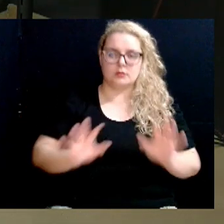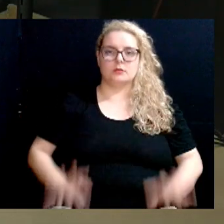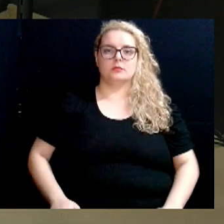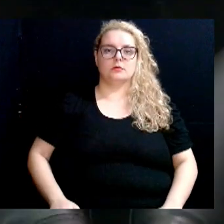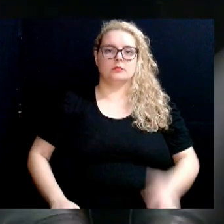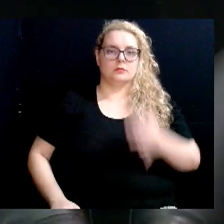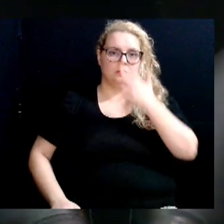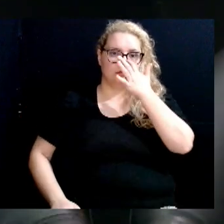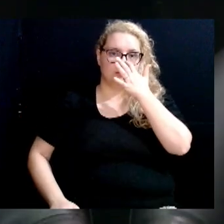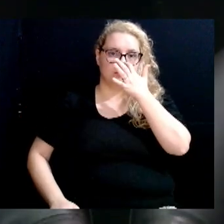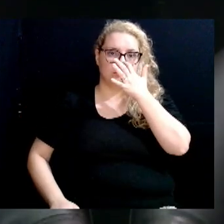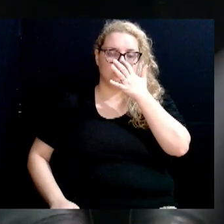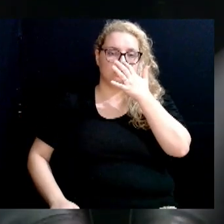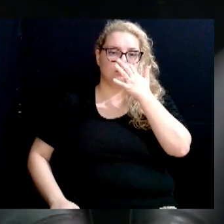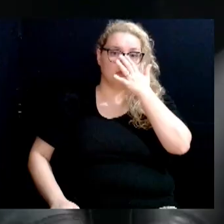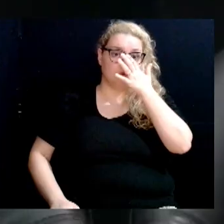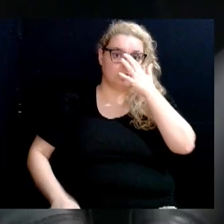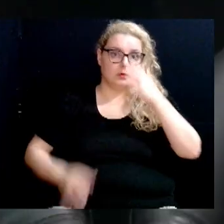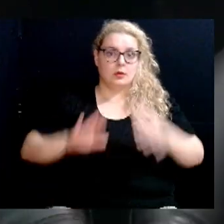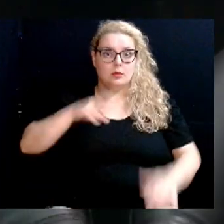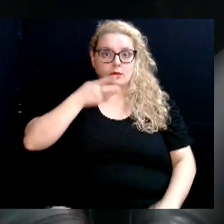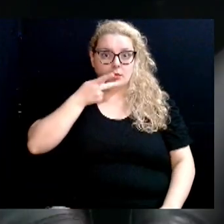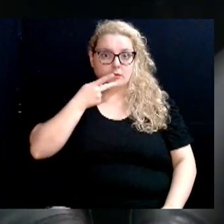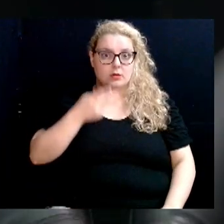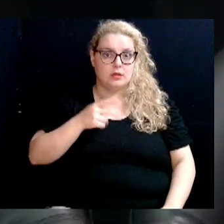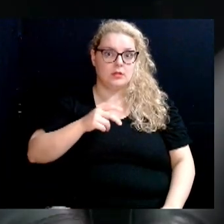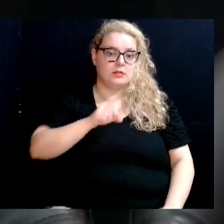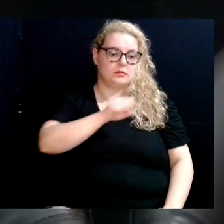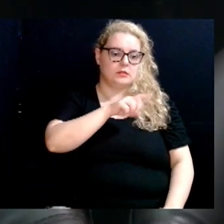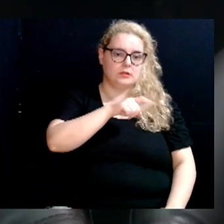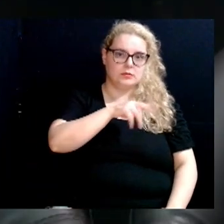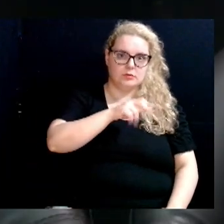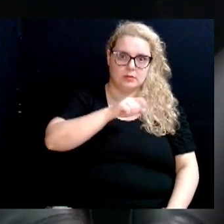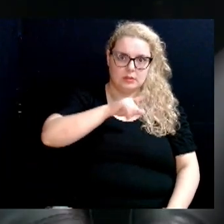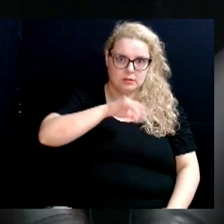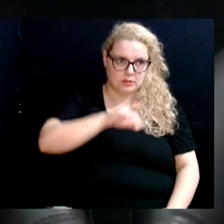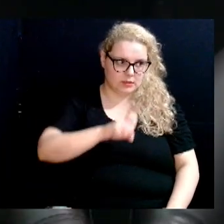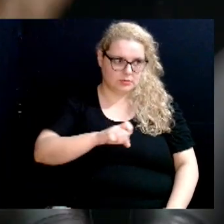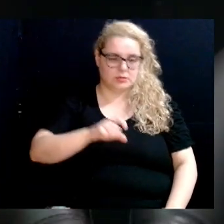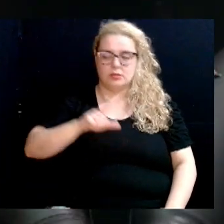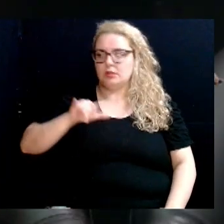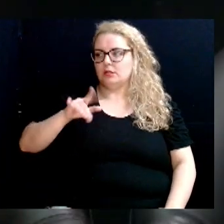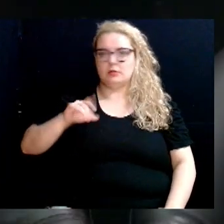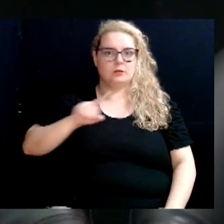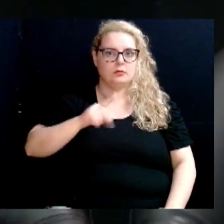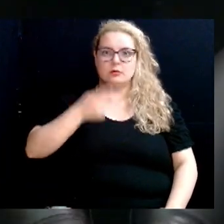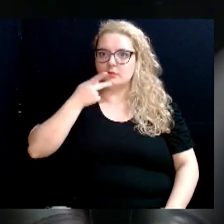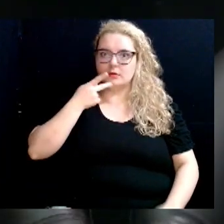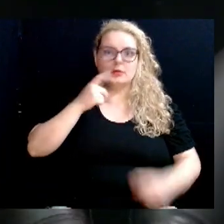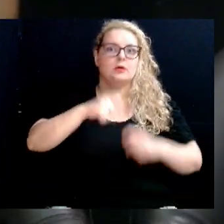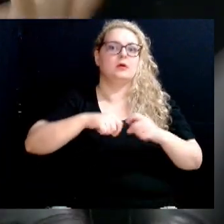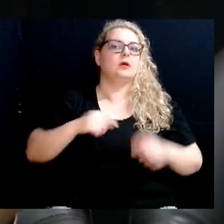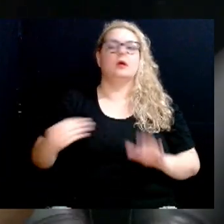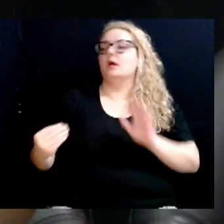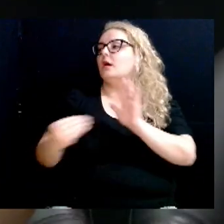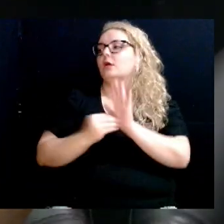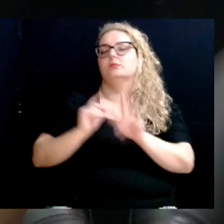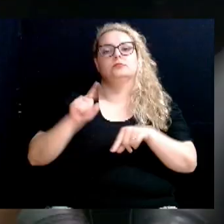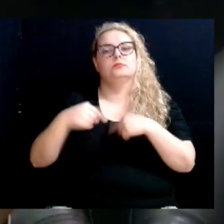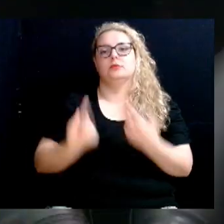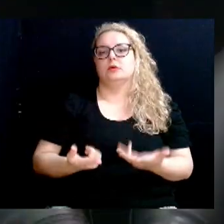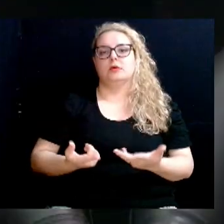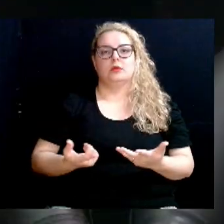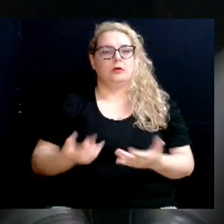Quando a gente fala de sexualidade, de libido, a gente não tá falando de sexo. A gente tá falando... É a última coisa. a gente tá falando de energia